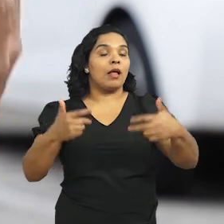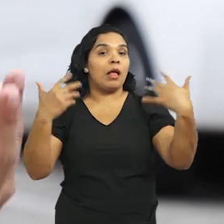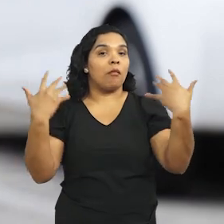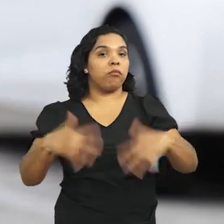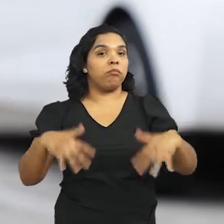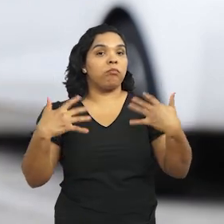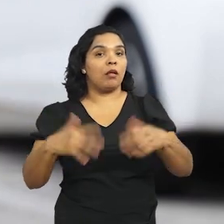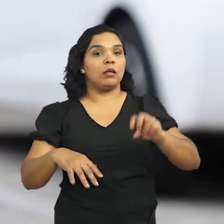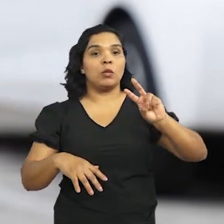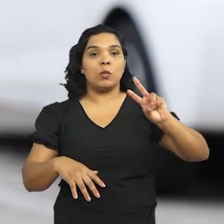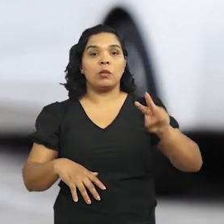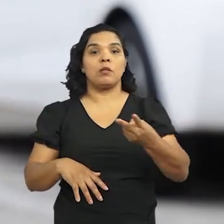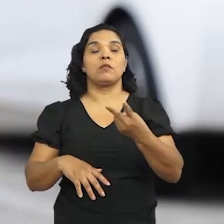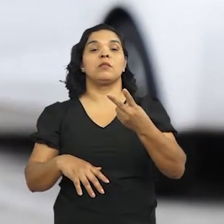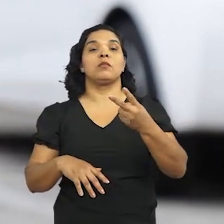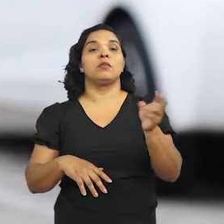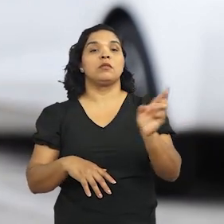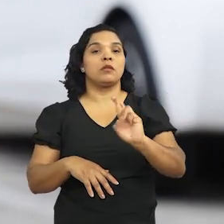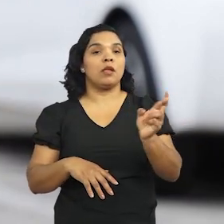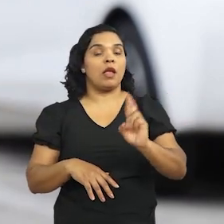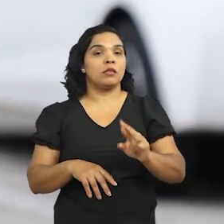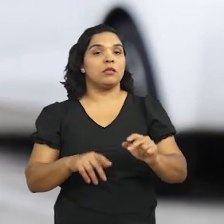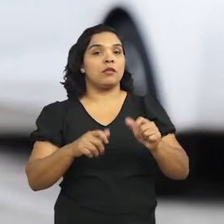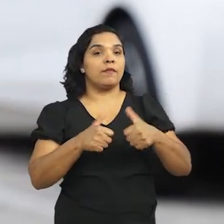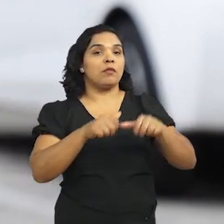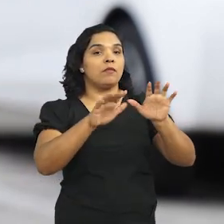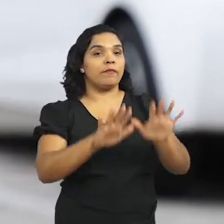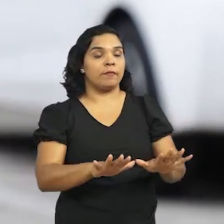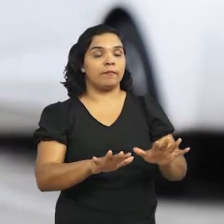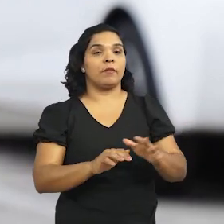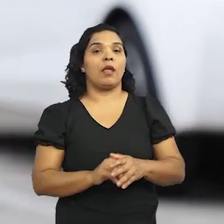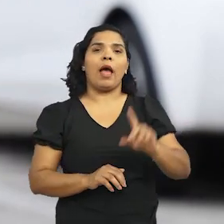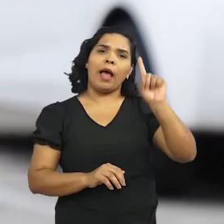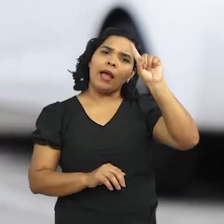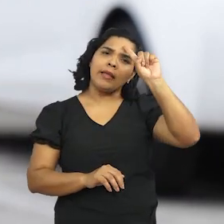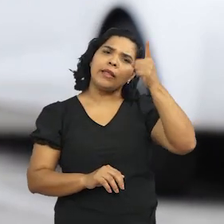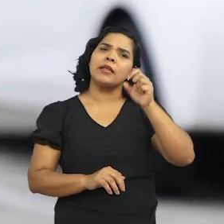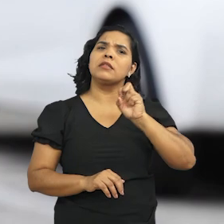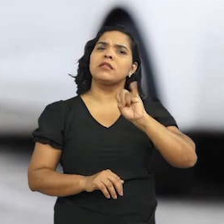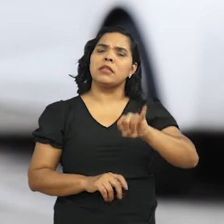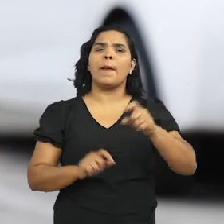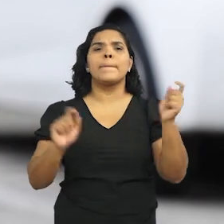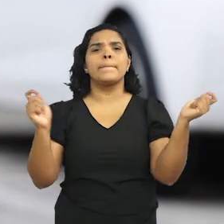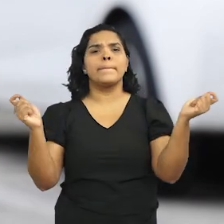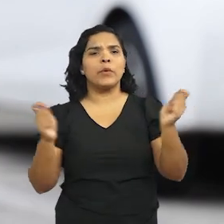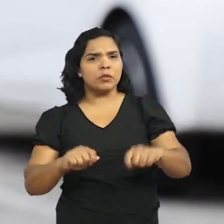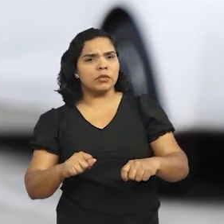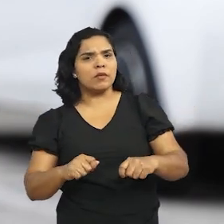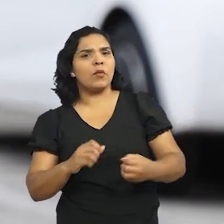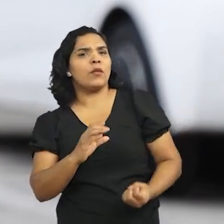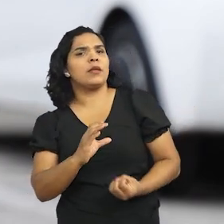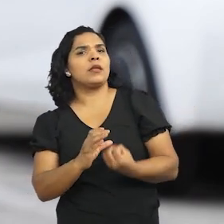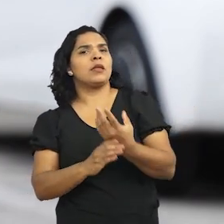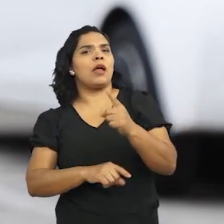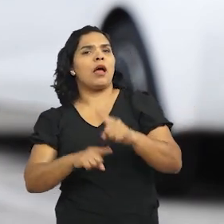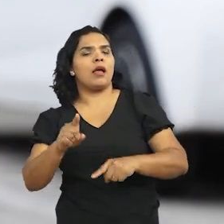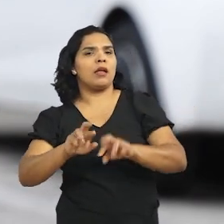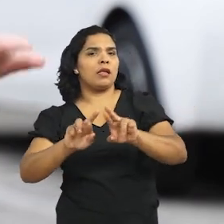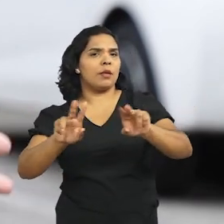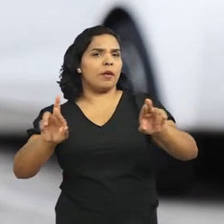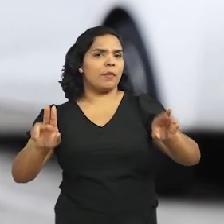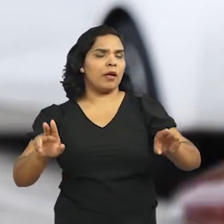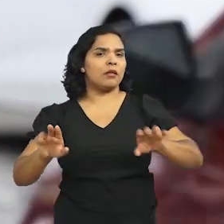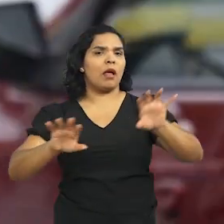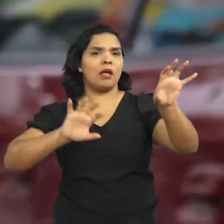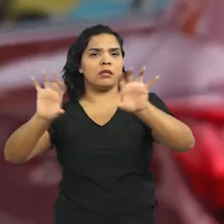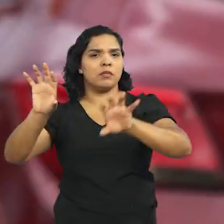mais de R$2 milhões, e que fica instalado em um ponto fixo. Foi aí que veio a ideia. E se fosse possível instalar